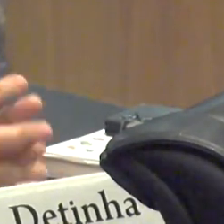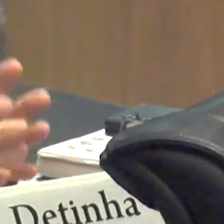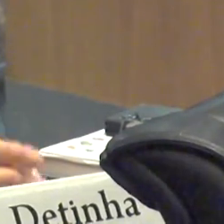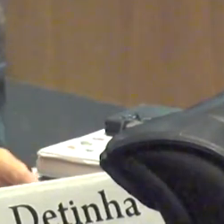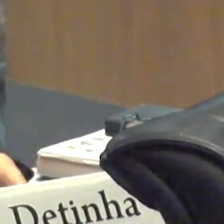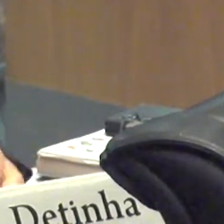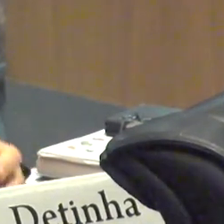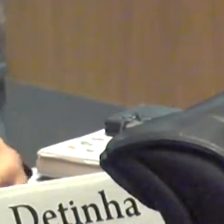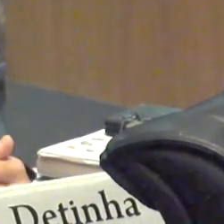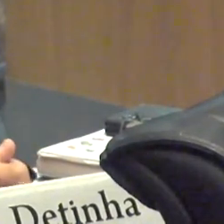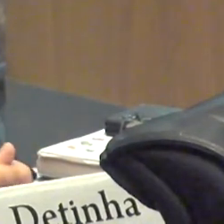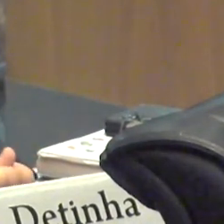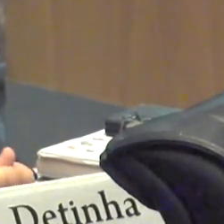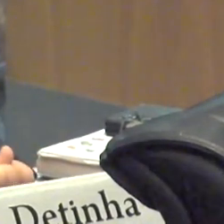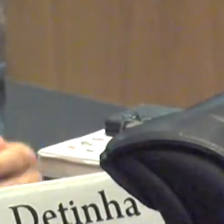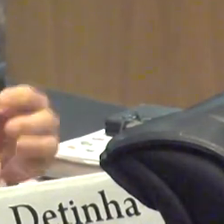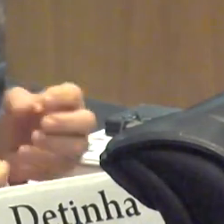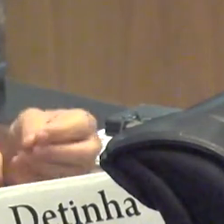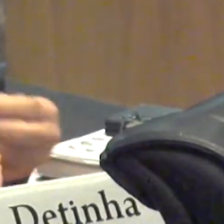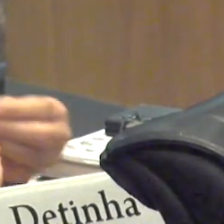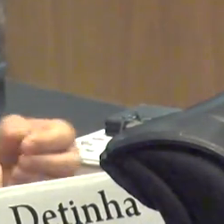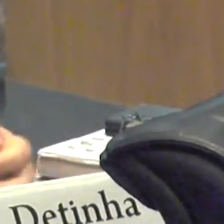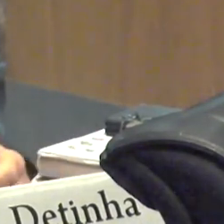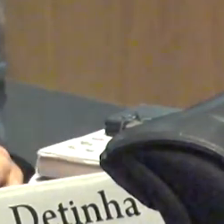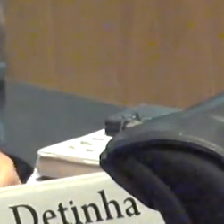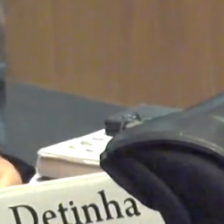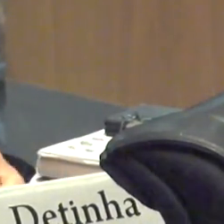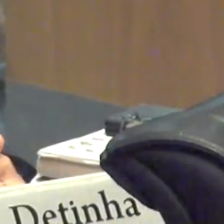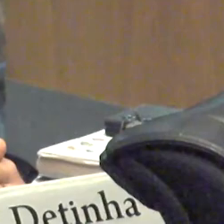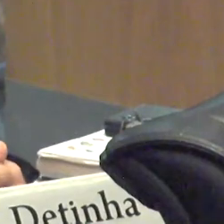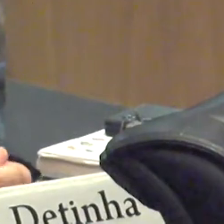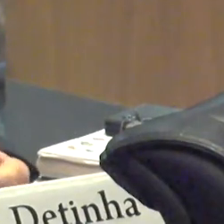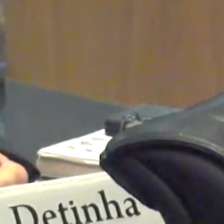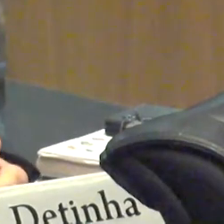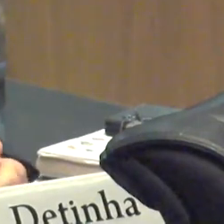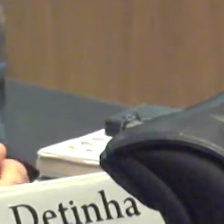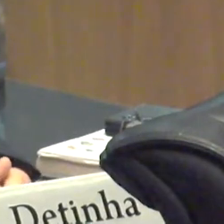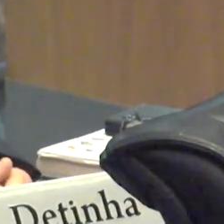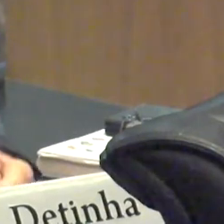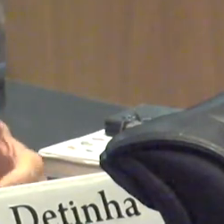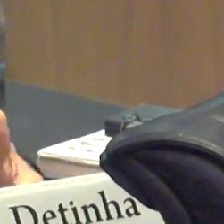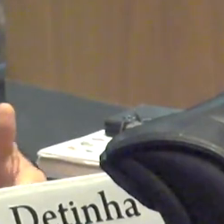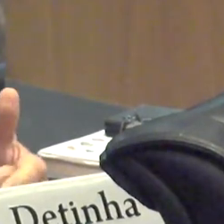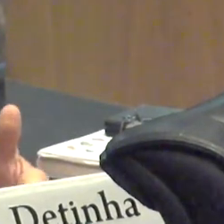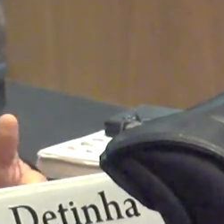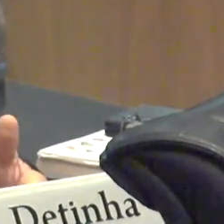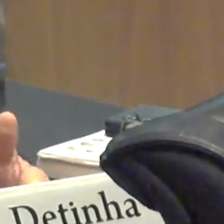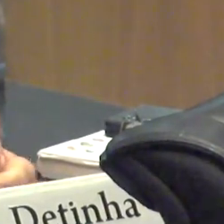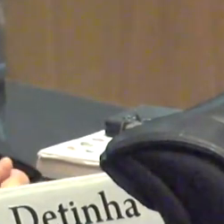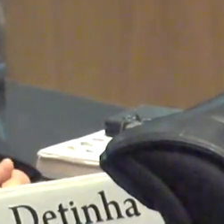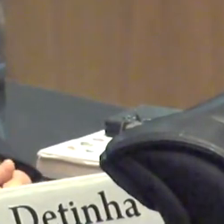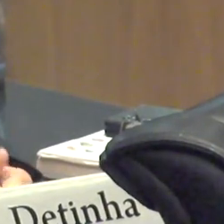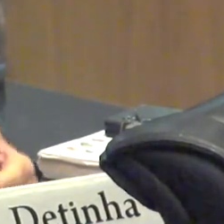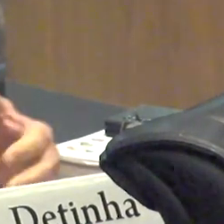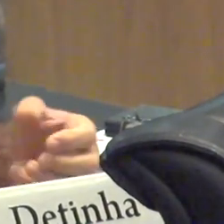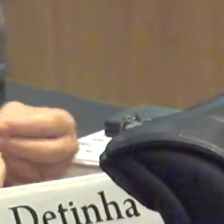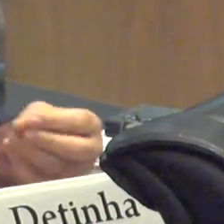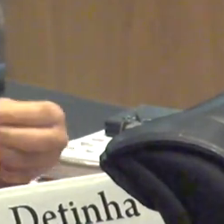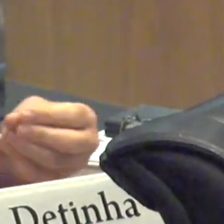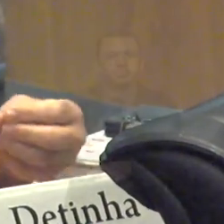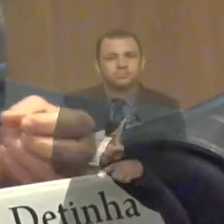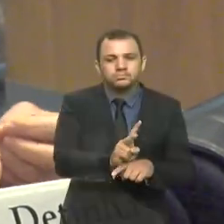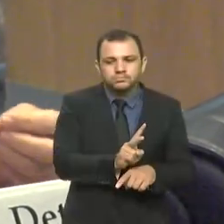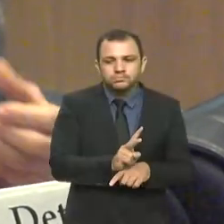Cujupe e na Ponta da Madeira. Quer dizer que deveriam ter mais cuidado, cuidado com o usuário, cuidado